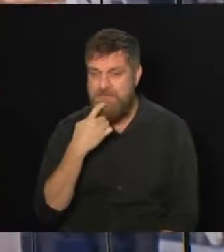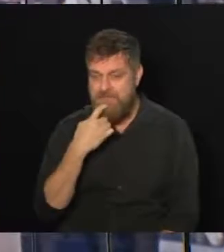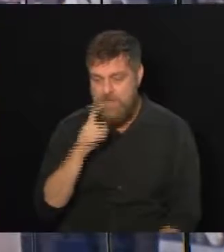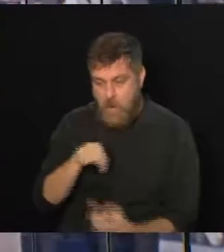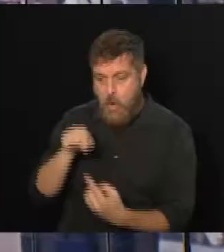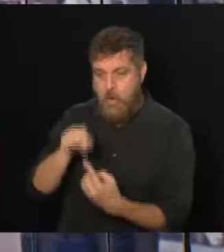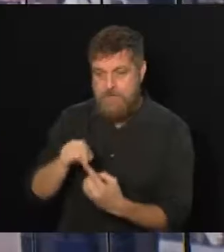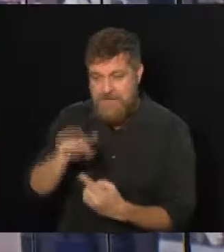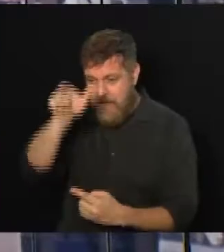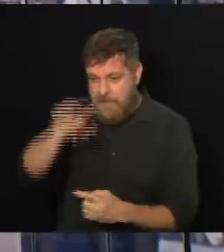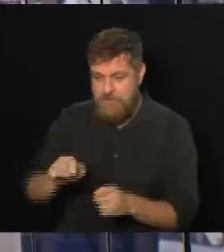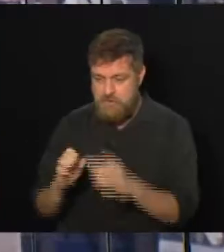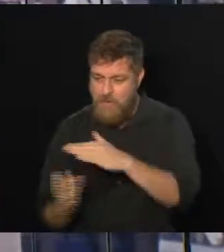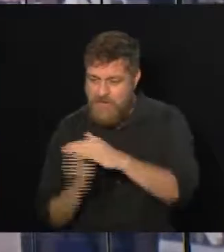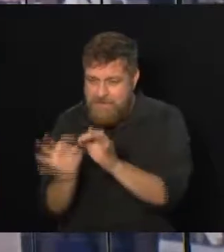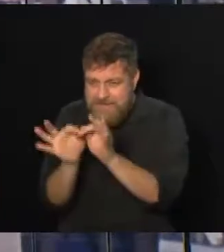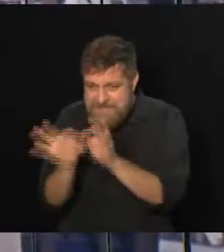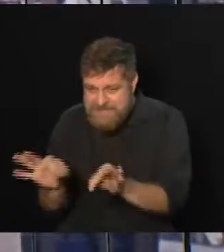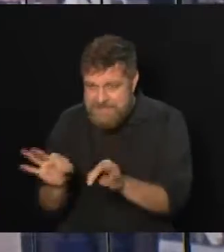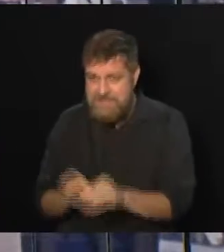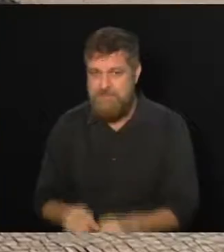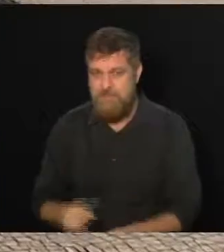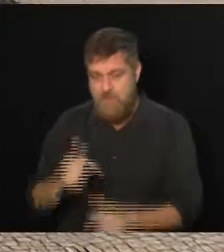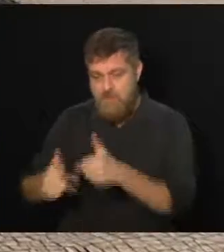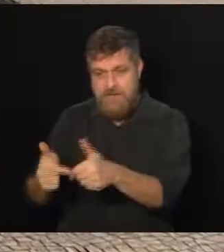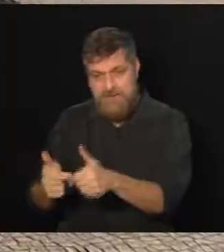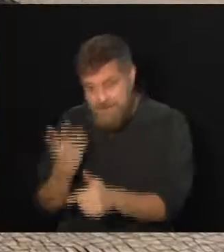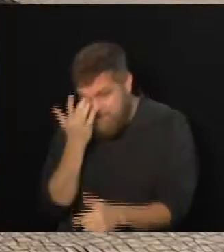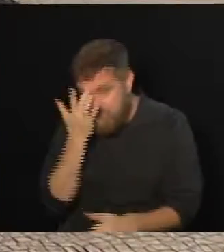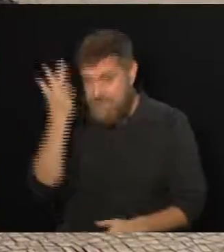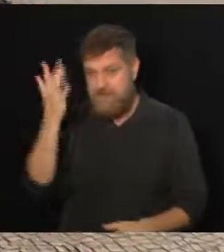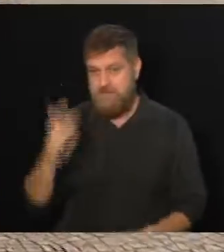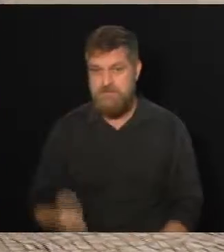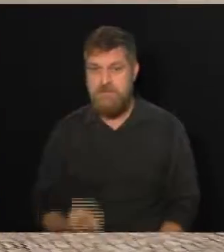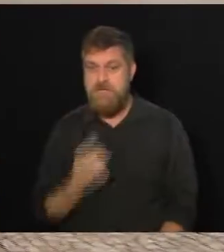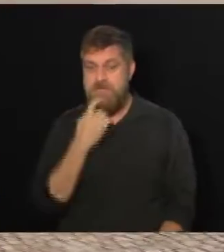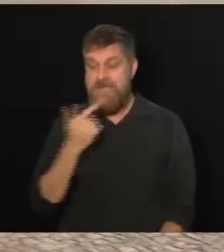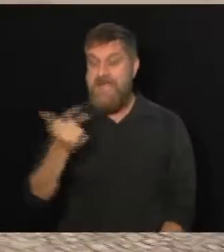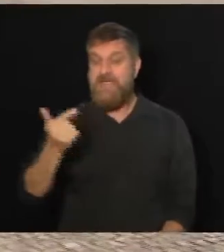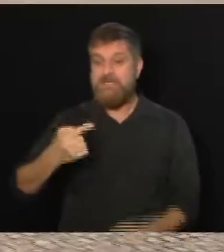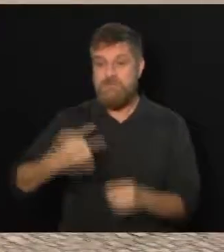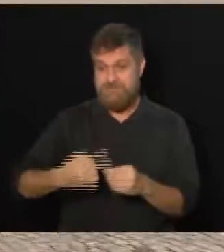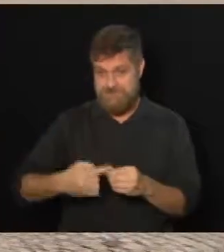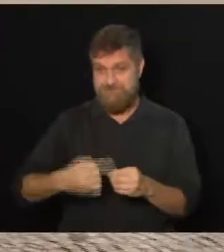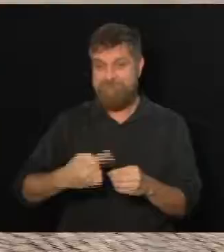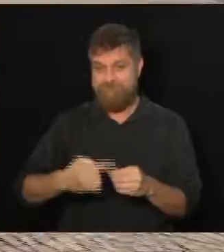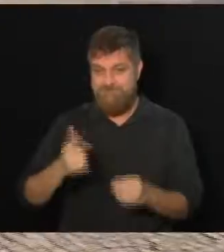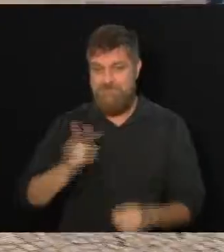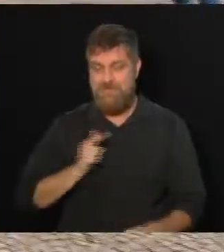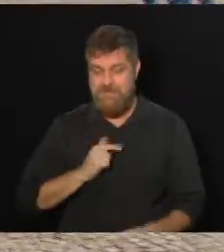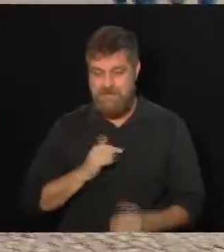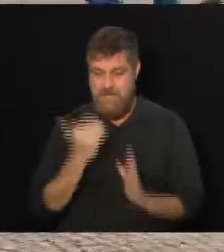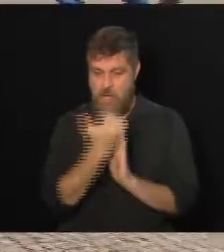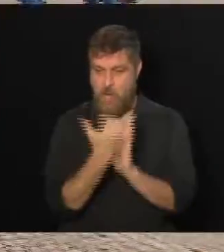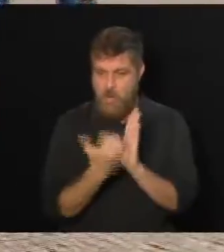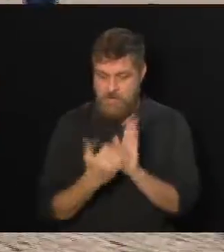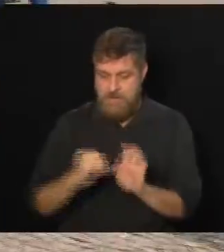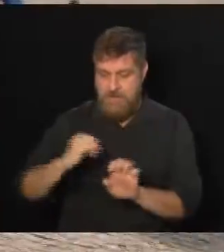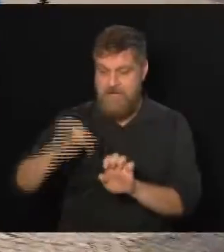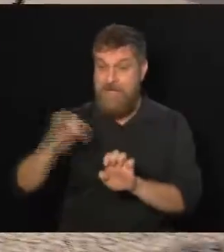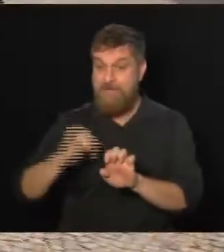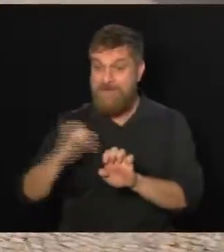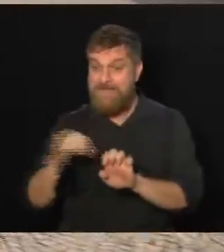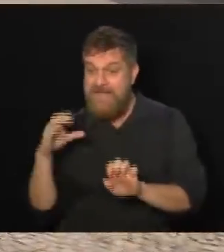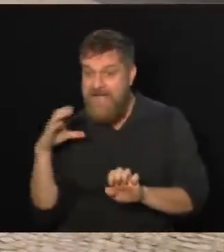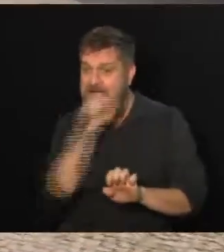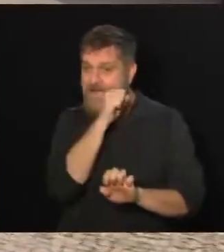do micro e pequeno empreendedor. Campinas é a segunda cidade do interior a contar com o programa Empreenda Rápido